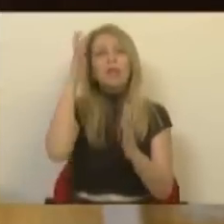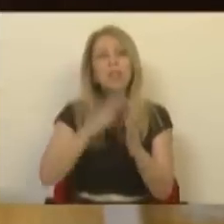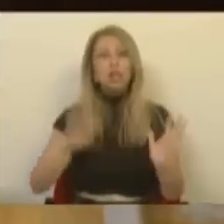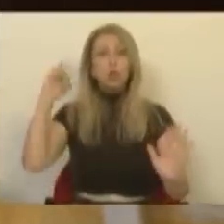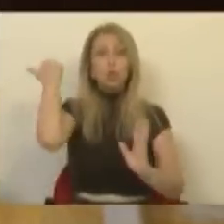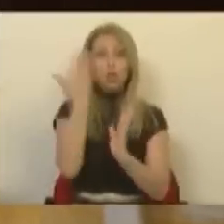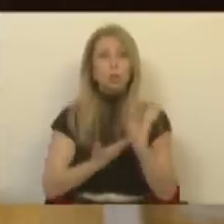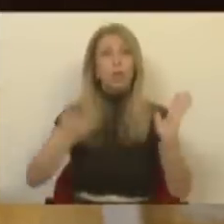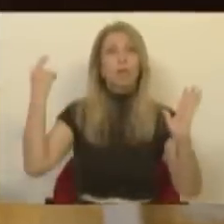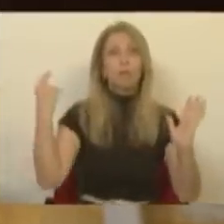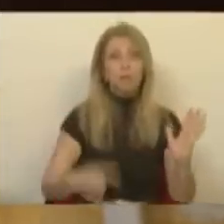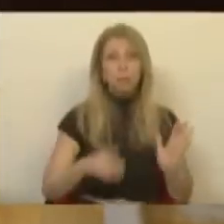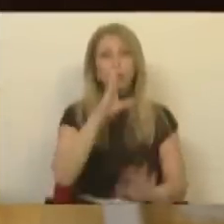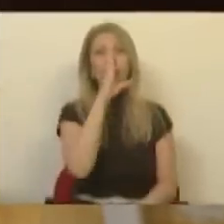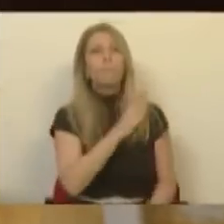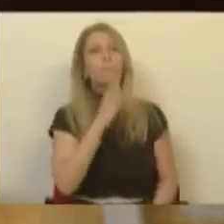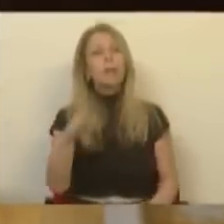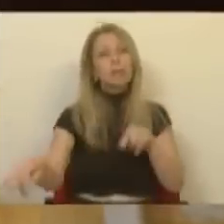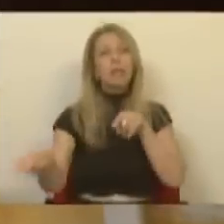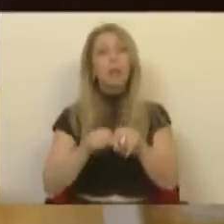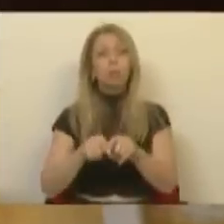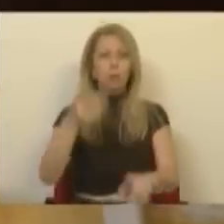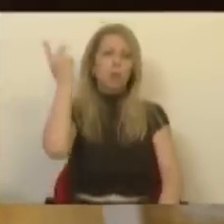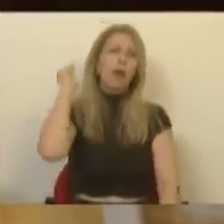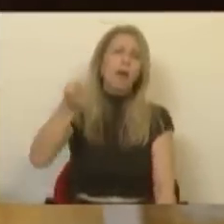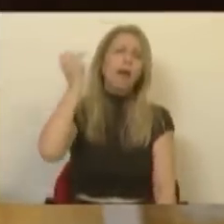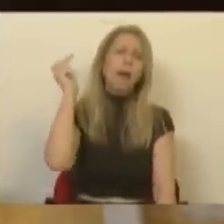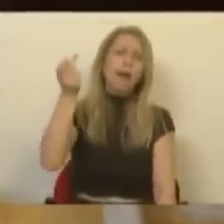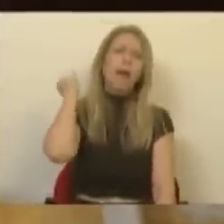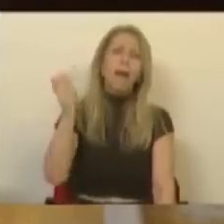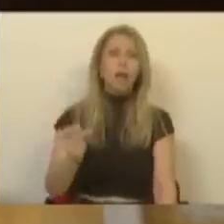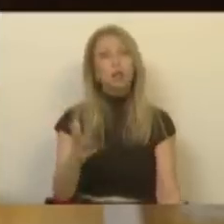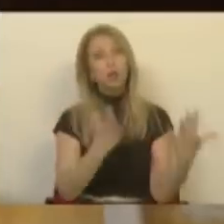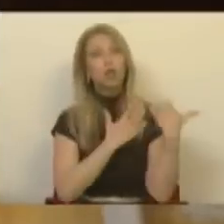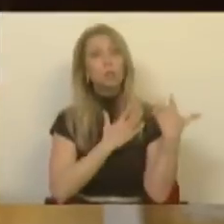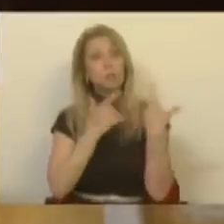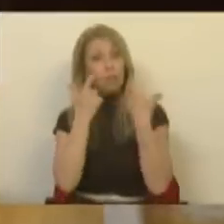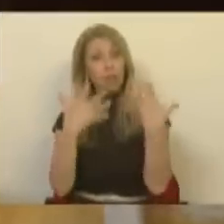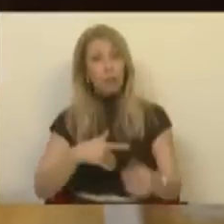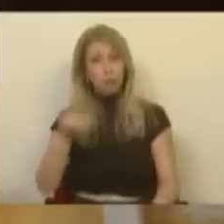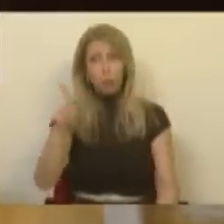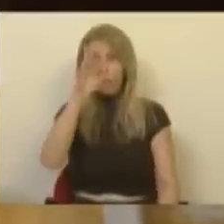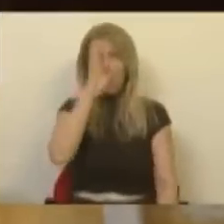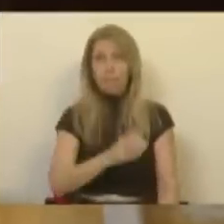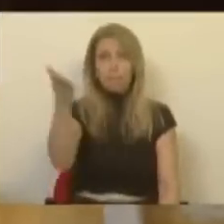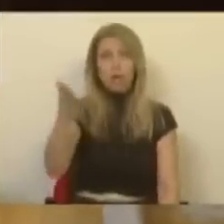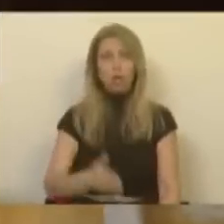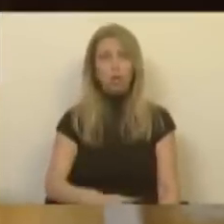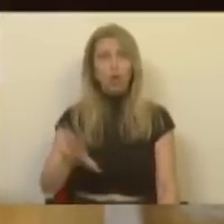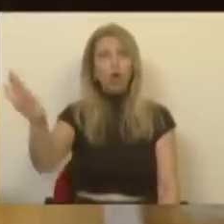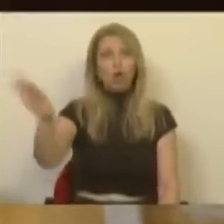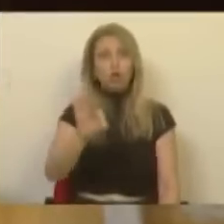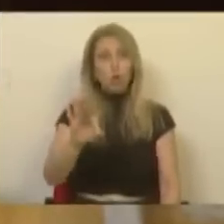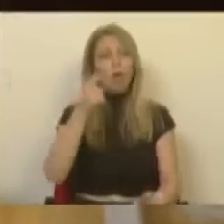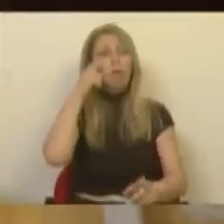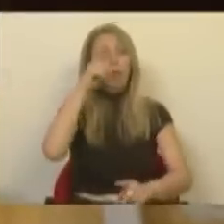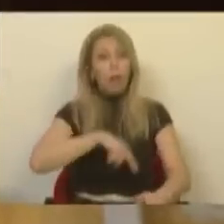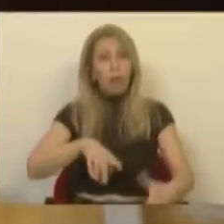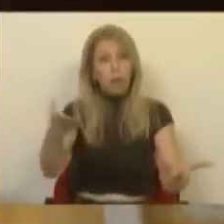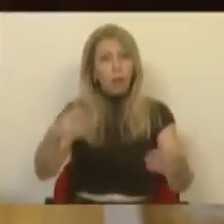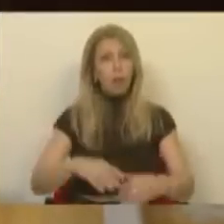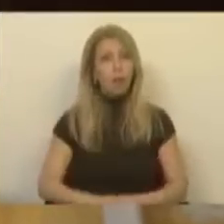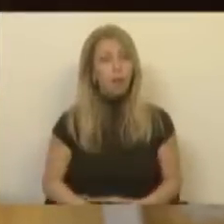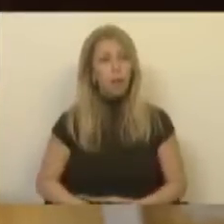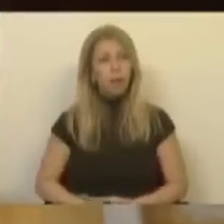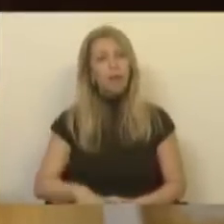temos hoje a prática política desde a décadas tem sido da responsabilidade do primeiro ministro na escolha dos seus nomeados e sabe sobre